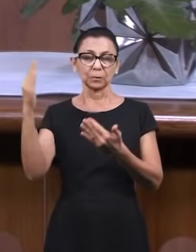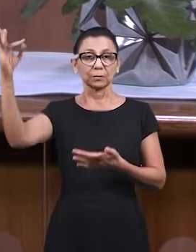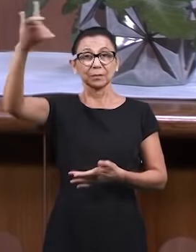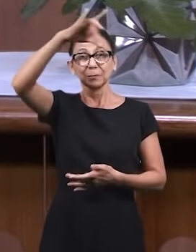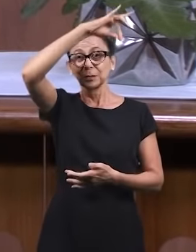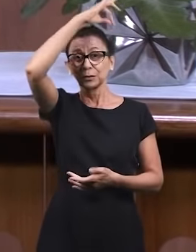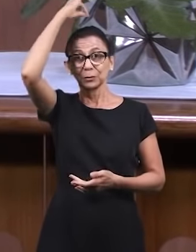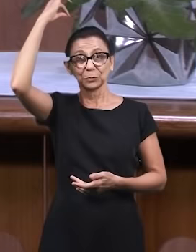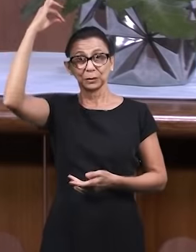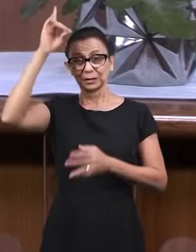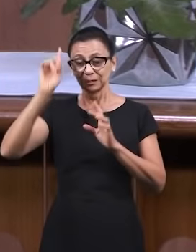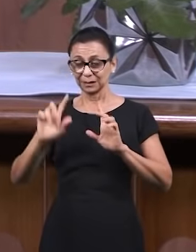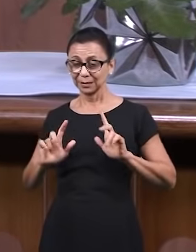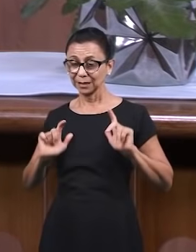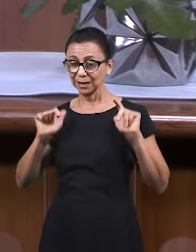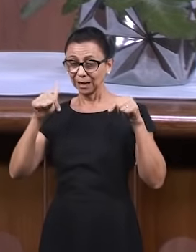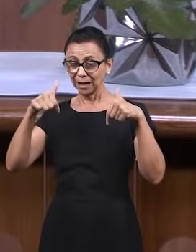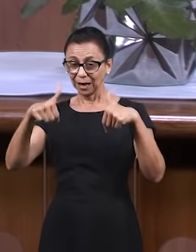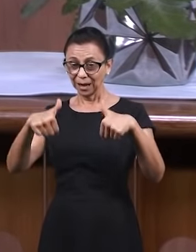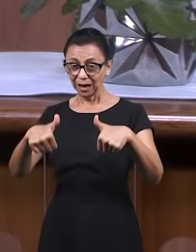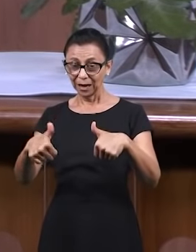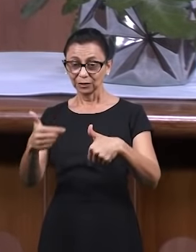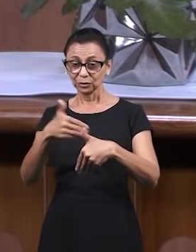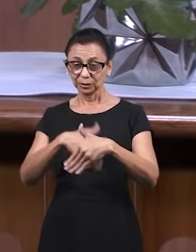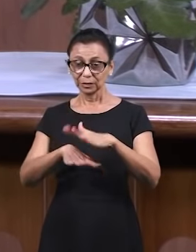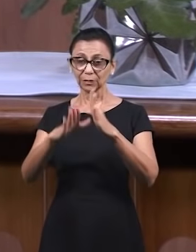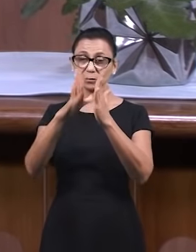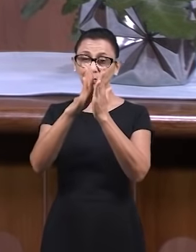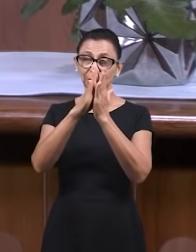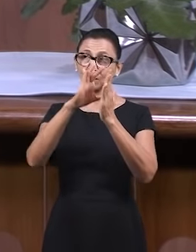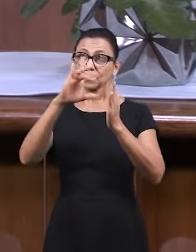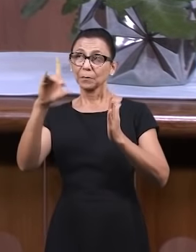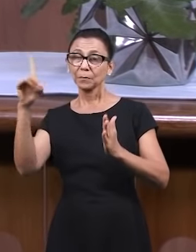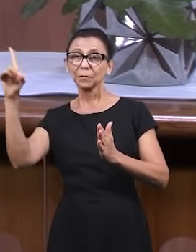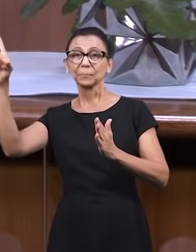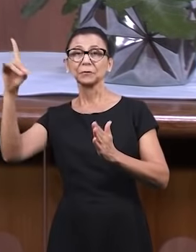aquele que estaria dando vida ao corpo, aquele que estaria dando vida à palavra.